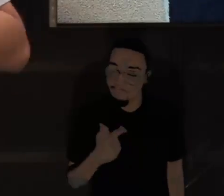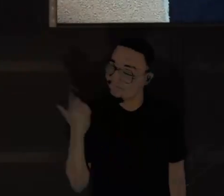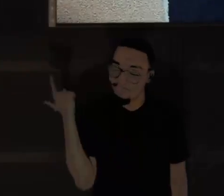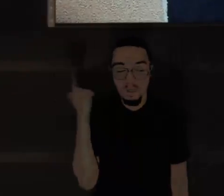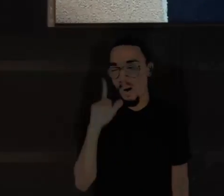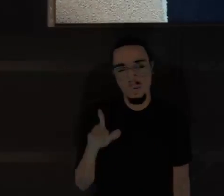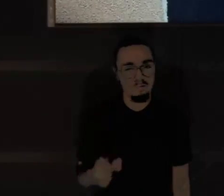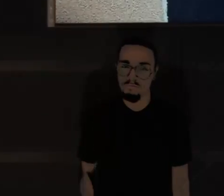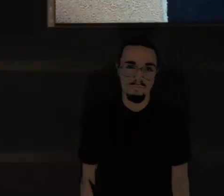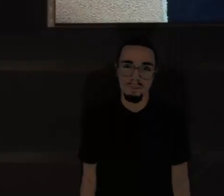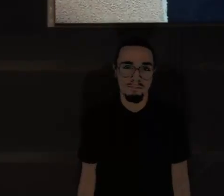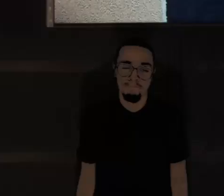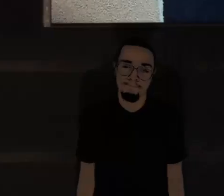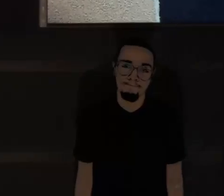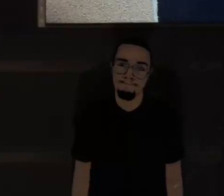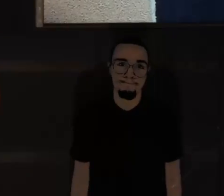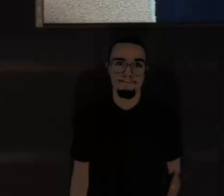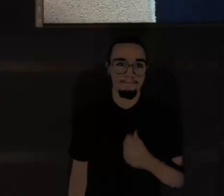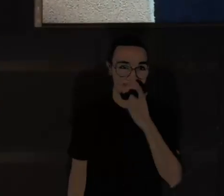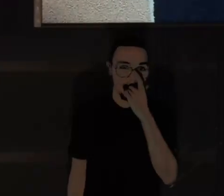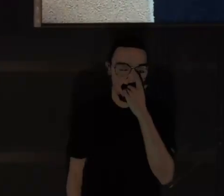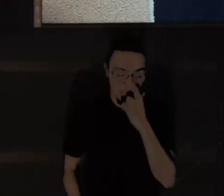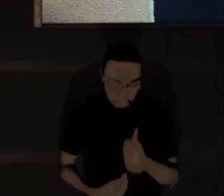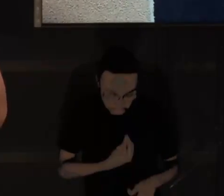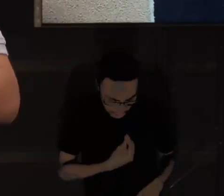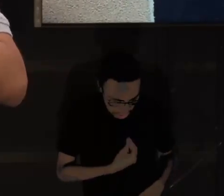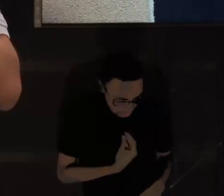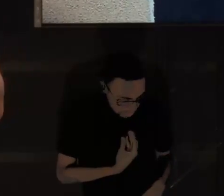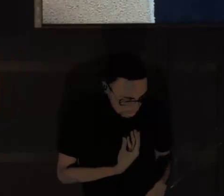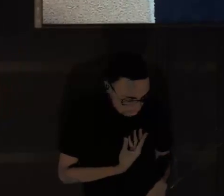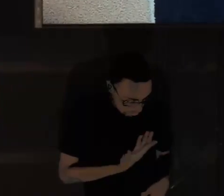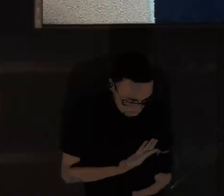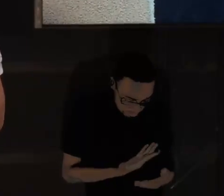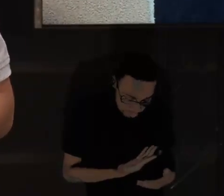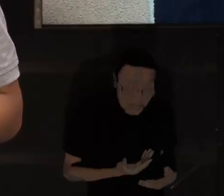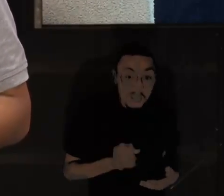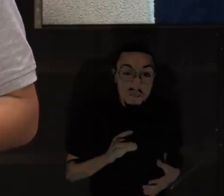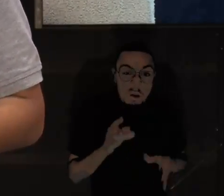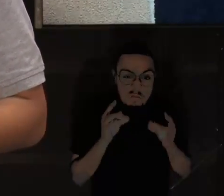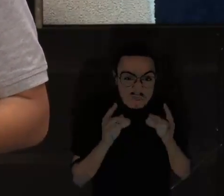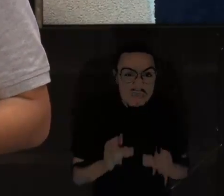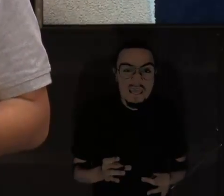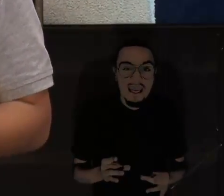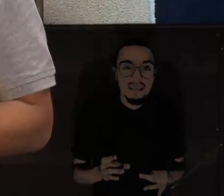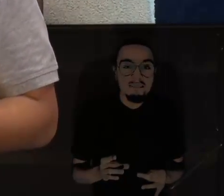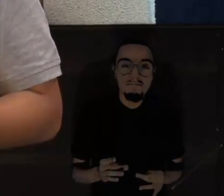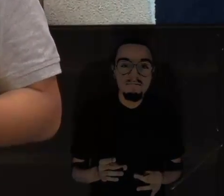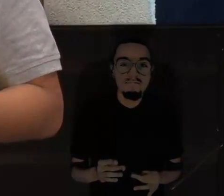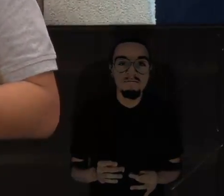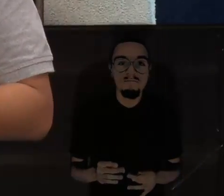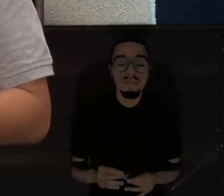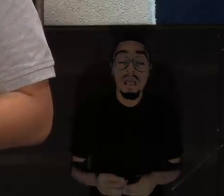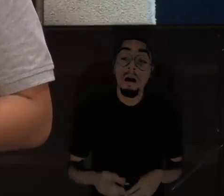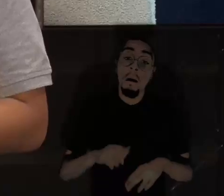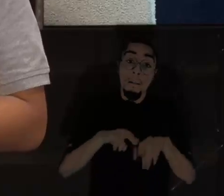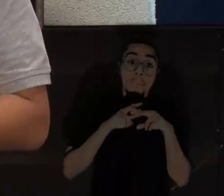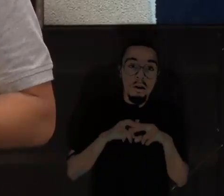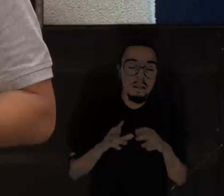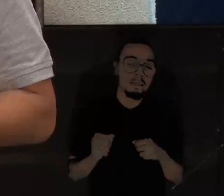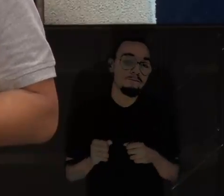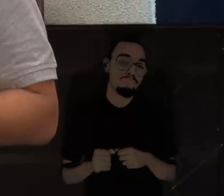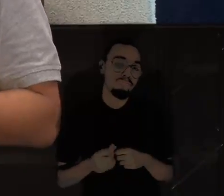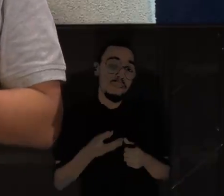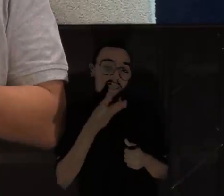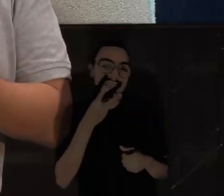A nossa vida, ela é só um detalhe perto daquilo que Deus vai fazer. É por isso que Isaías escreve, no